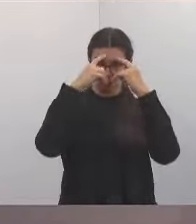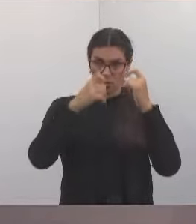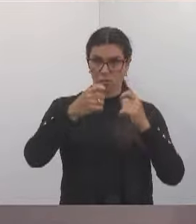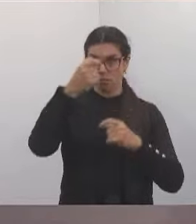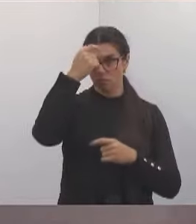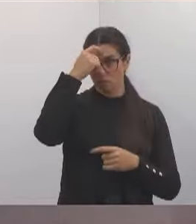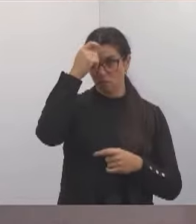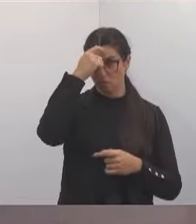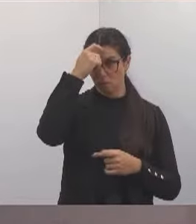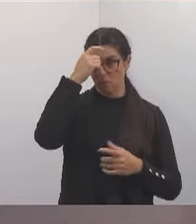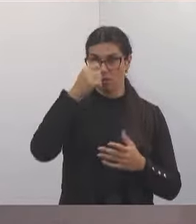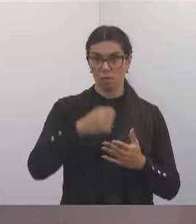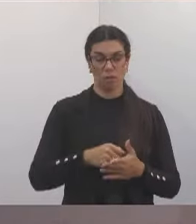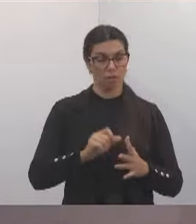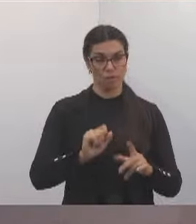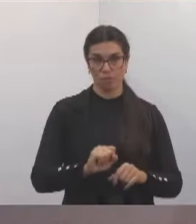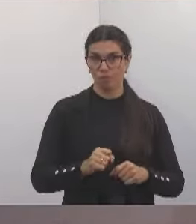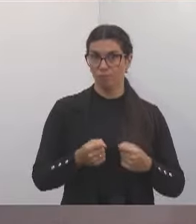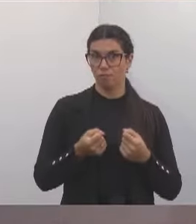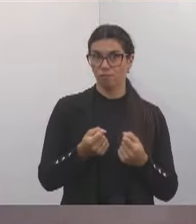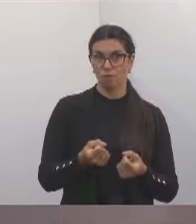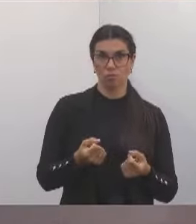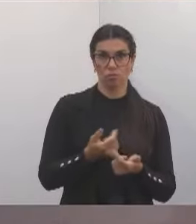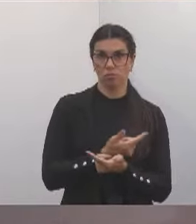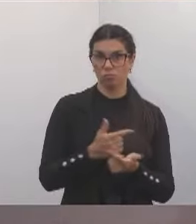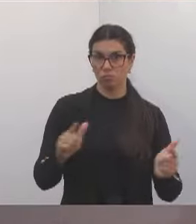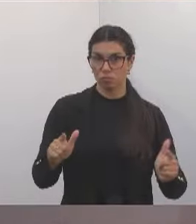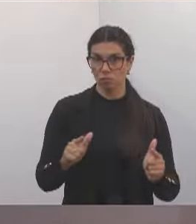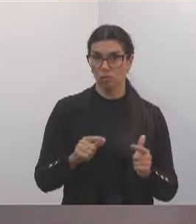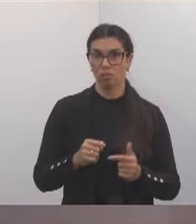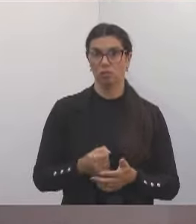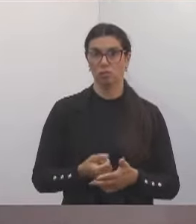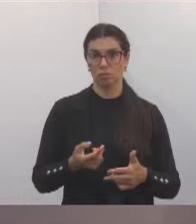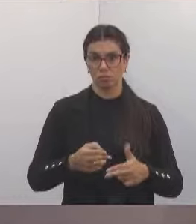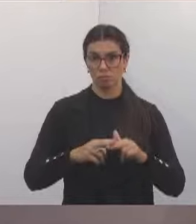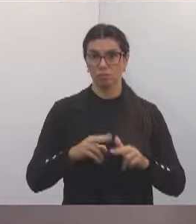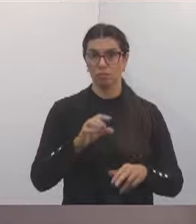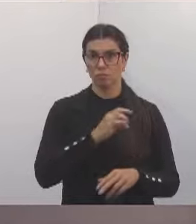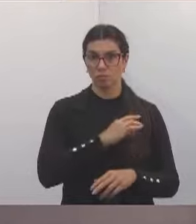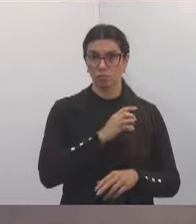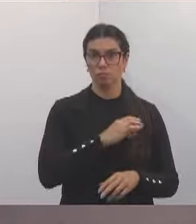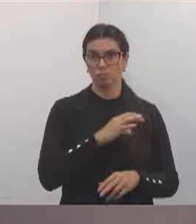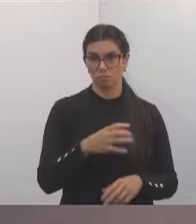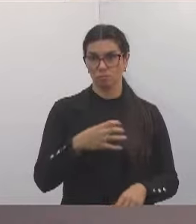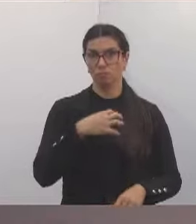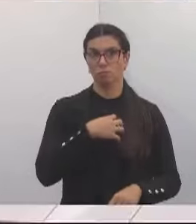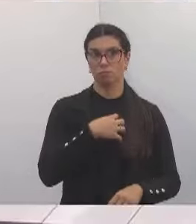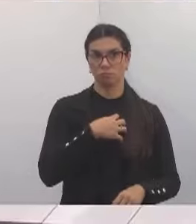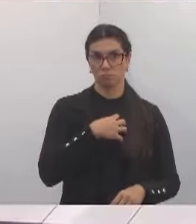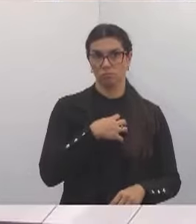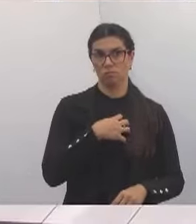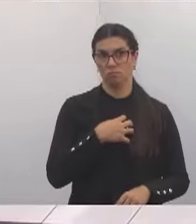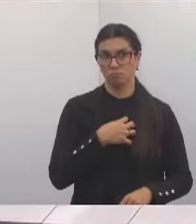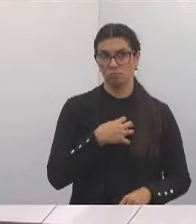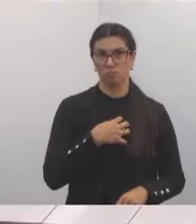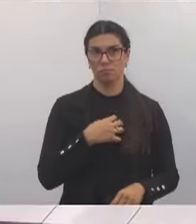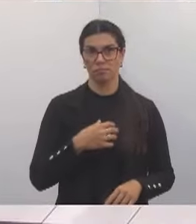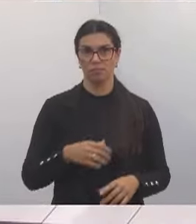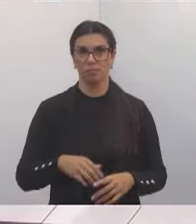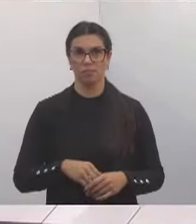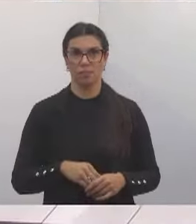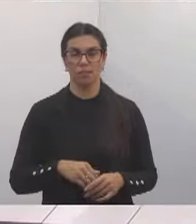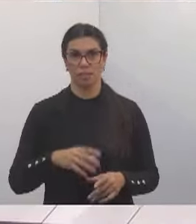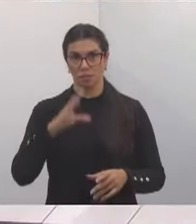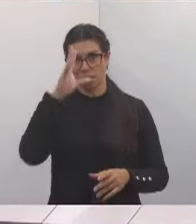acaba não tendo força para denunciar, ele fica com medo, mais grave ainda. Eu entendo o ponto de vista de vocês,